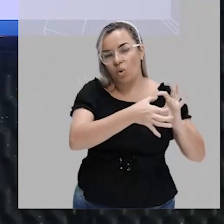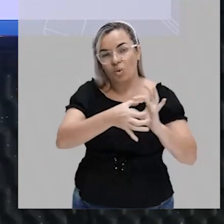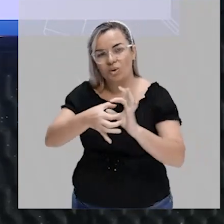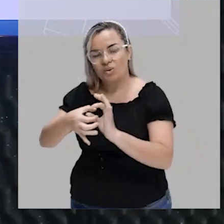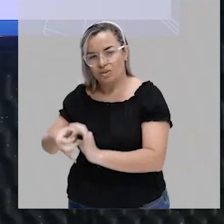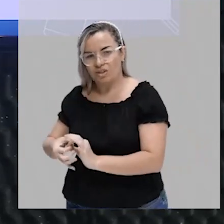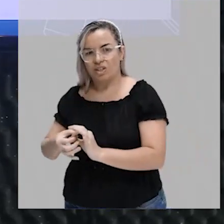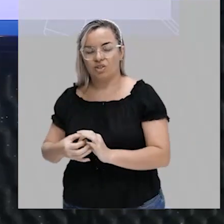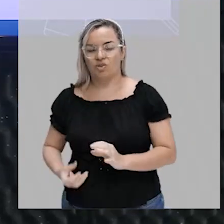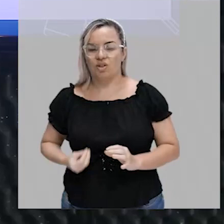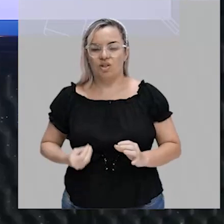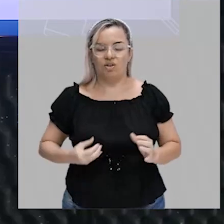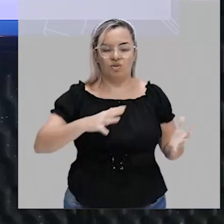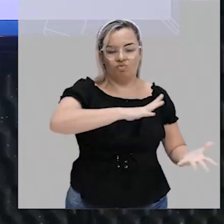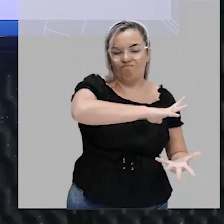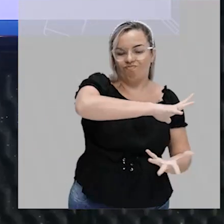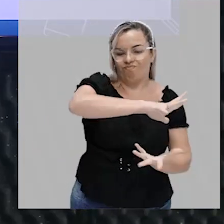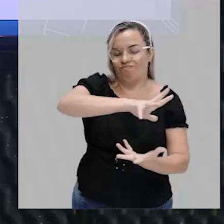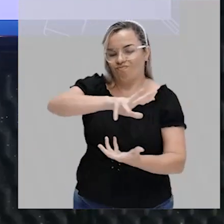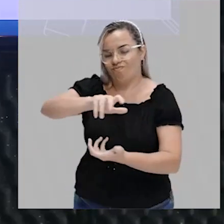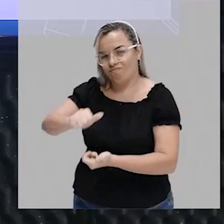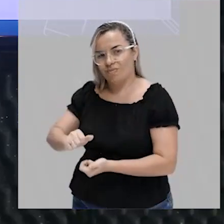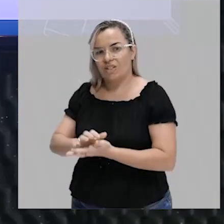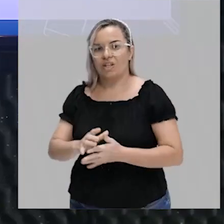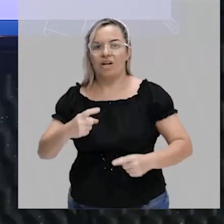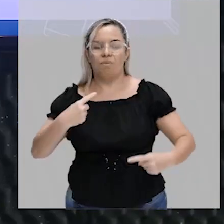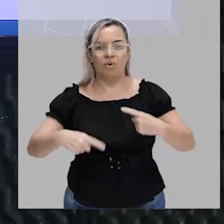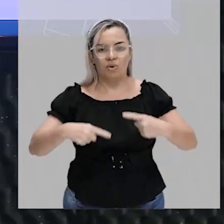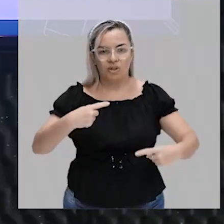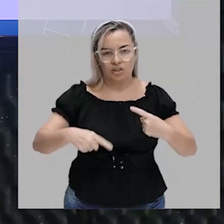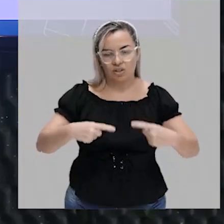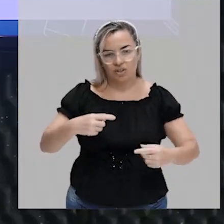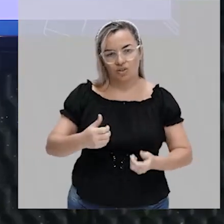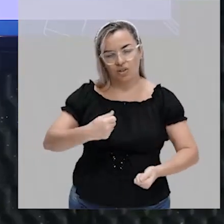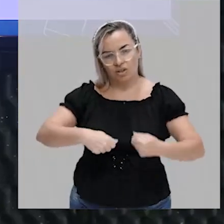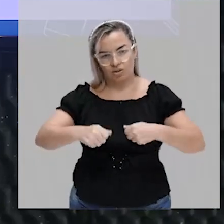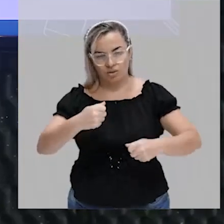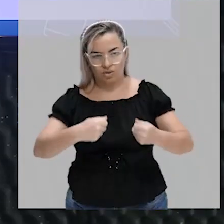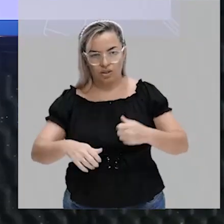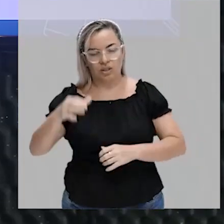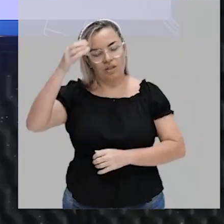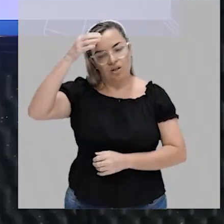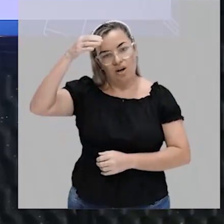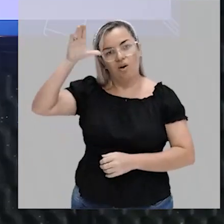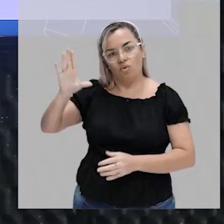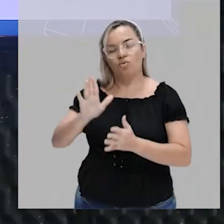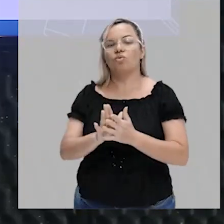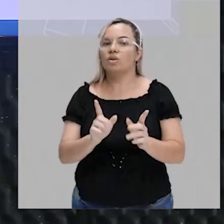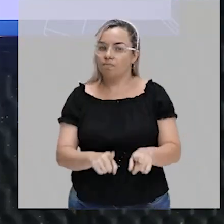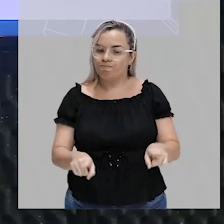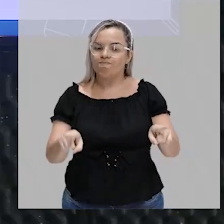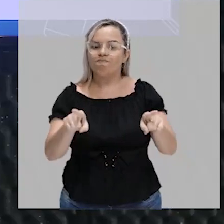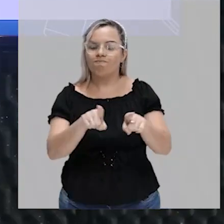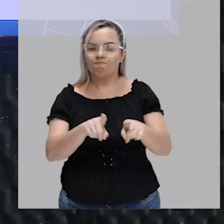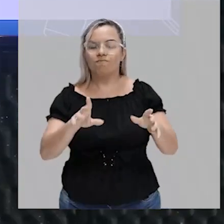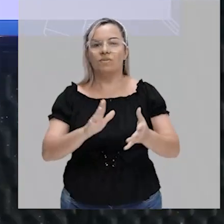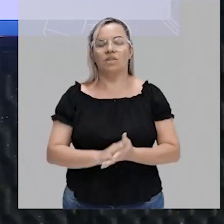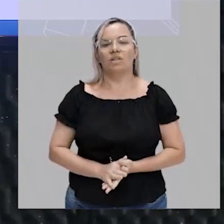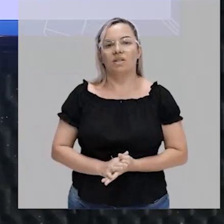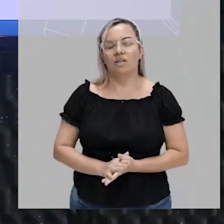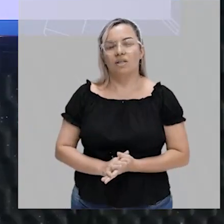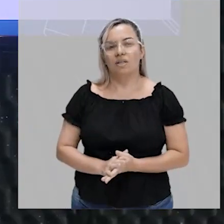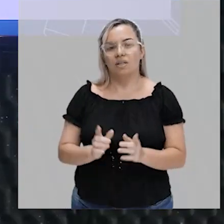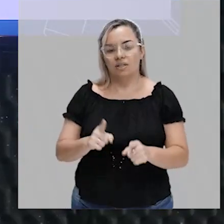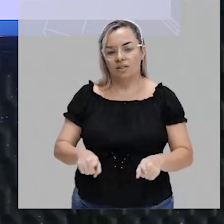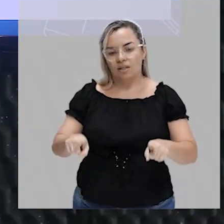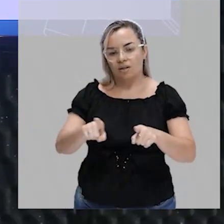né? Acerca da política, da economia, né? Também, claro, da cultura. Vamos falar sobre o papel dos